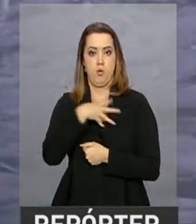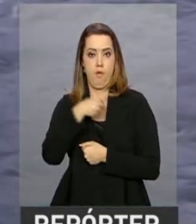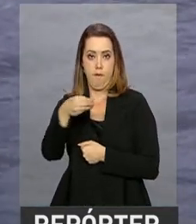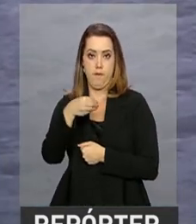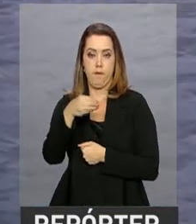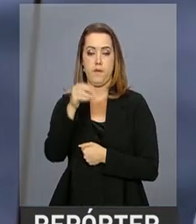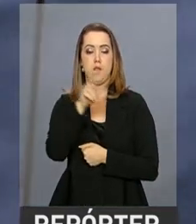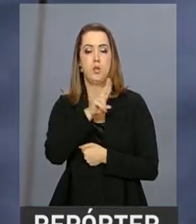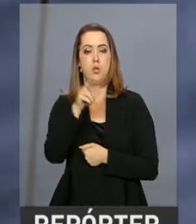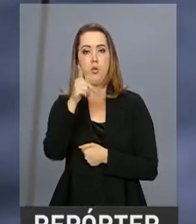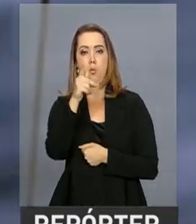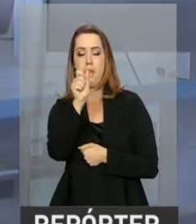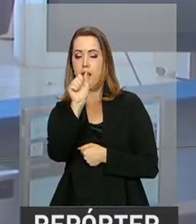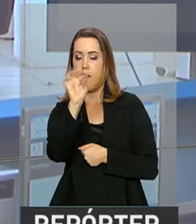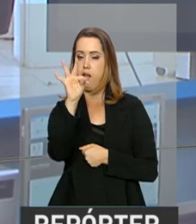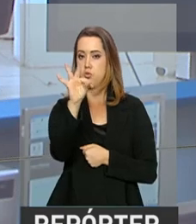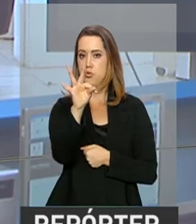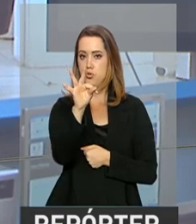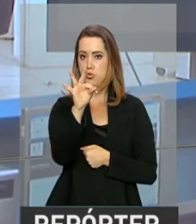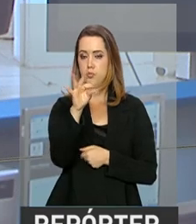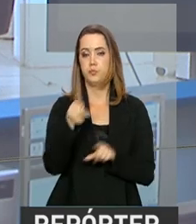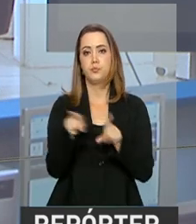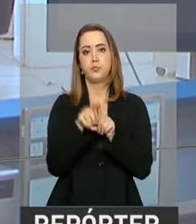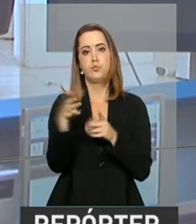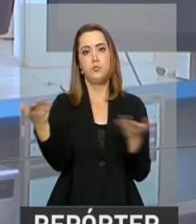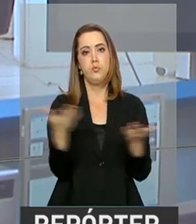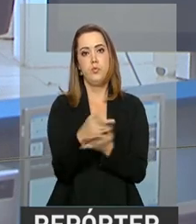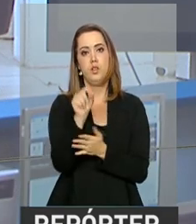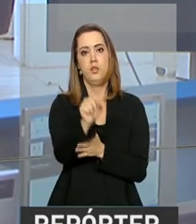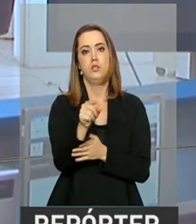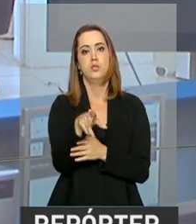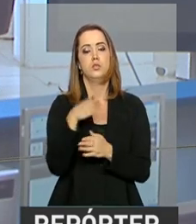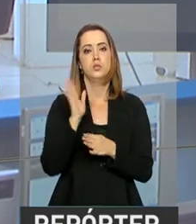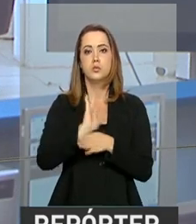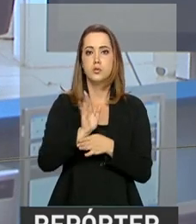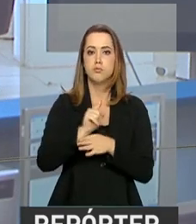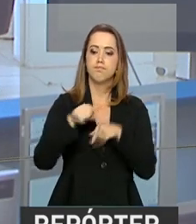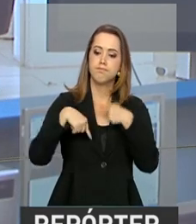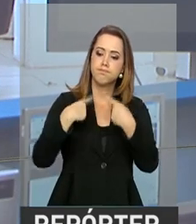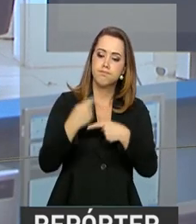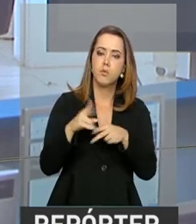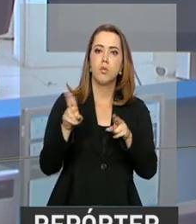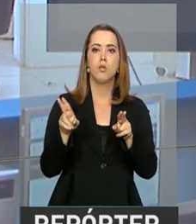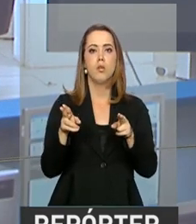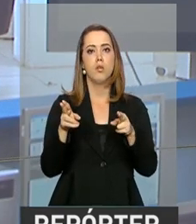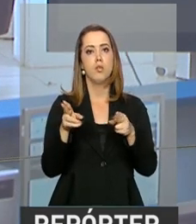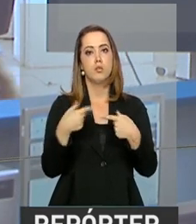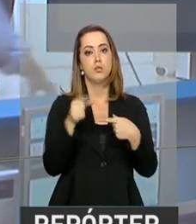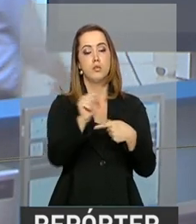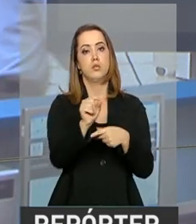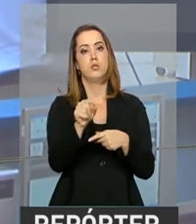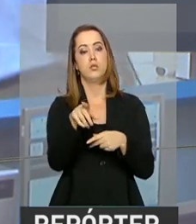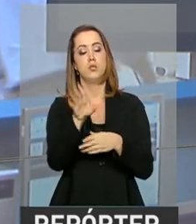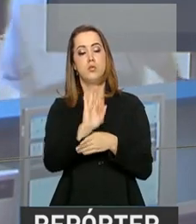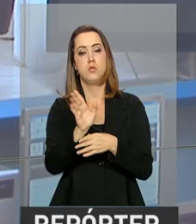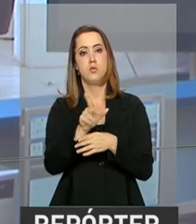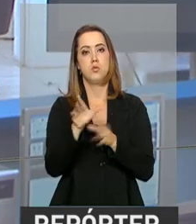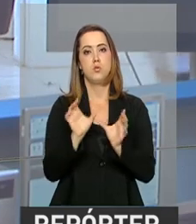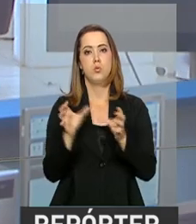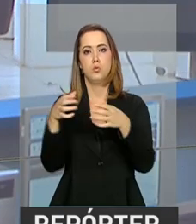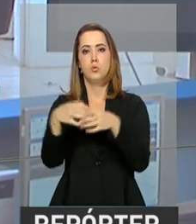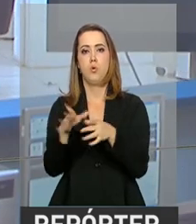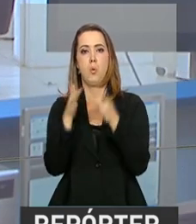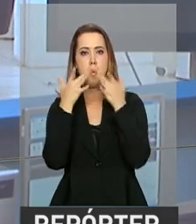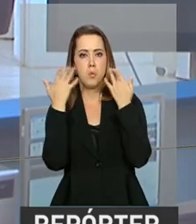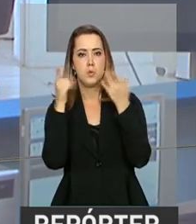no Brasil e na Nova Zelândia o filme vai passar agora pelo processo de seleção da Academia de Artes e ciências cinematográficas e